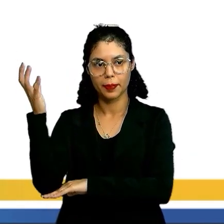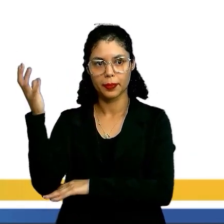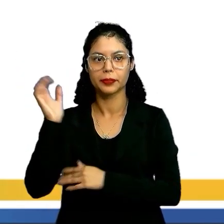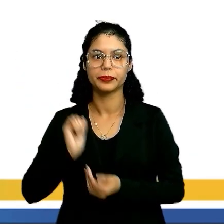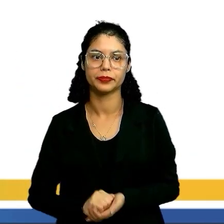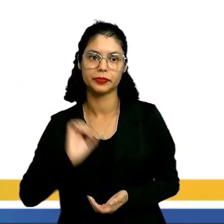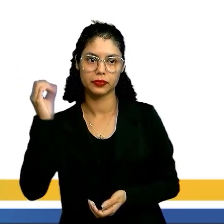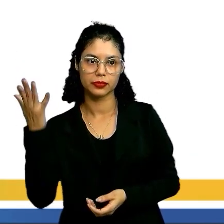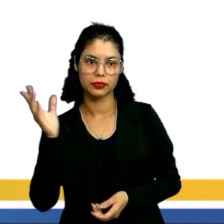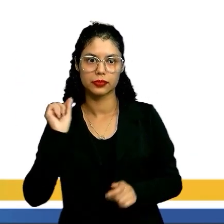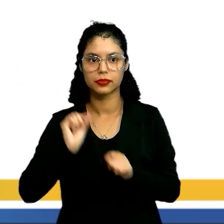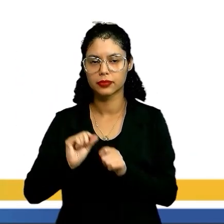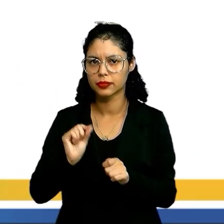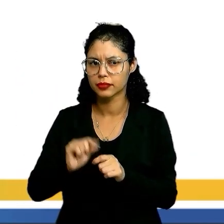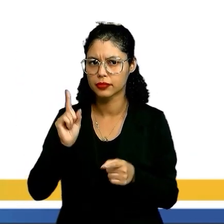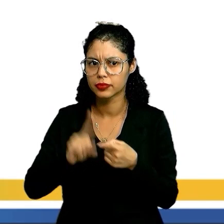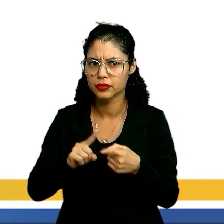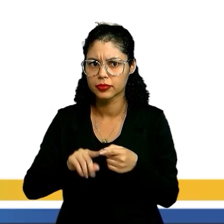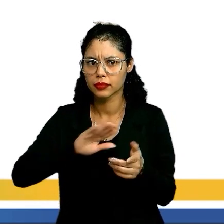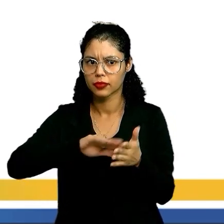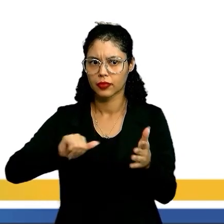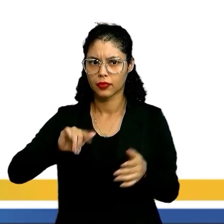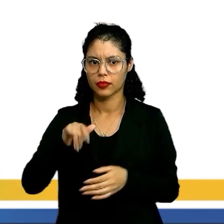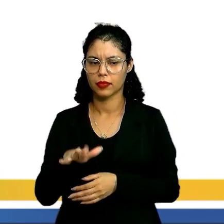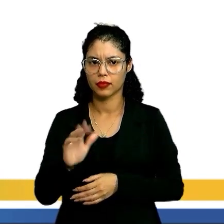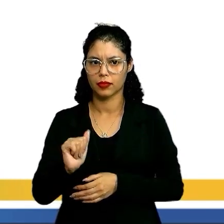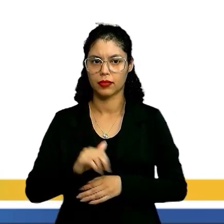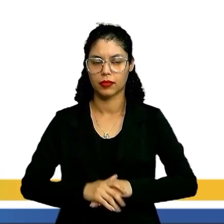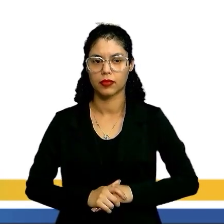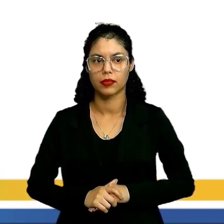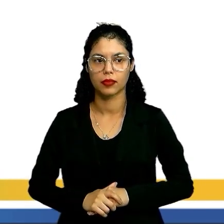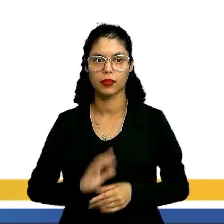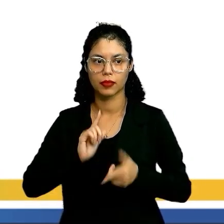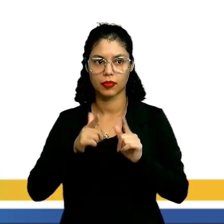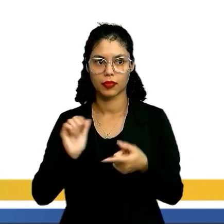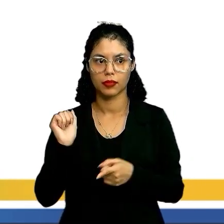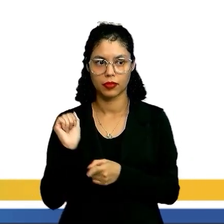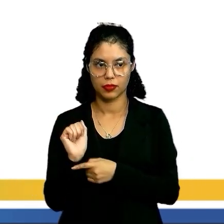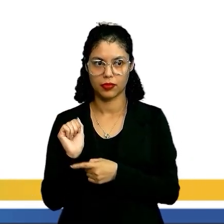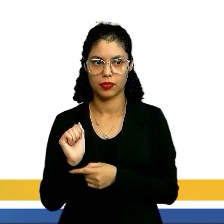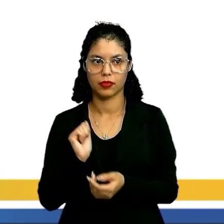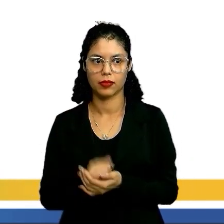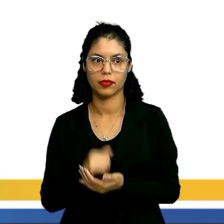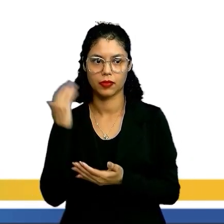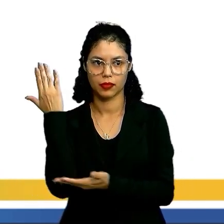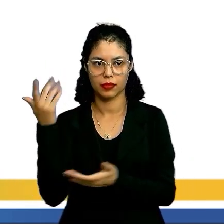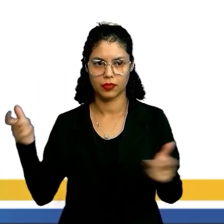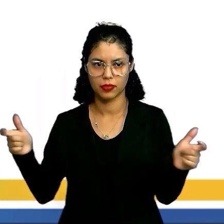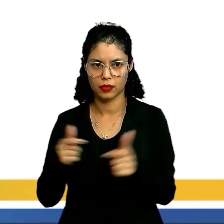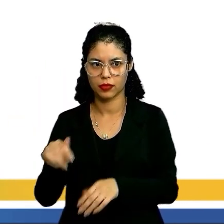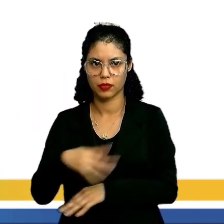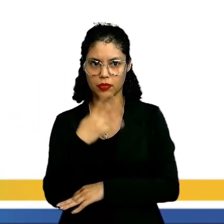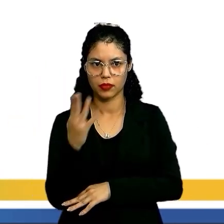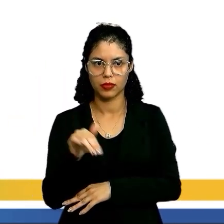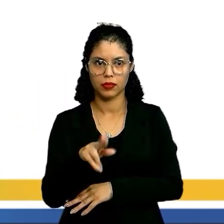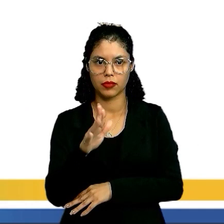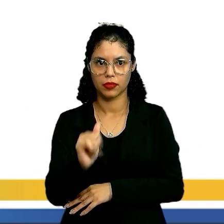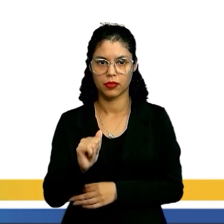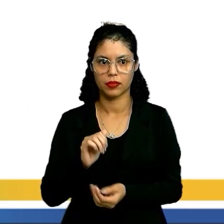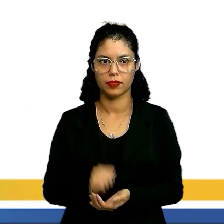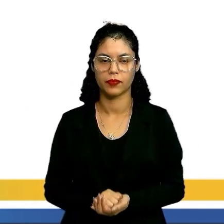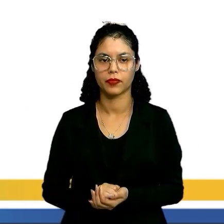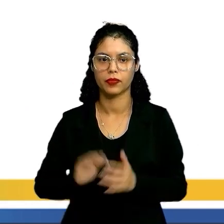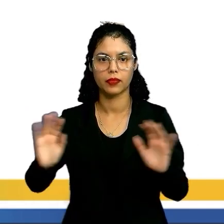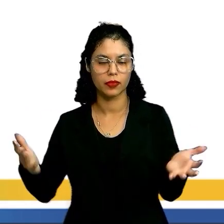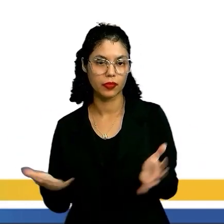da planta ocorreu porque a retirada da gema apical. Alternativa A. No caule, diminui a quantidade de